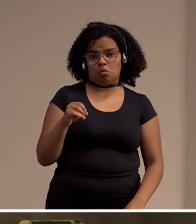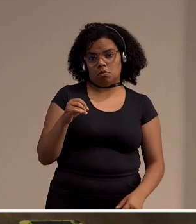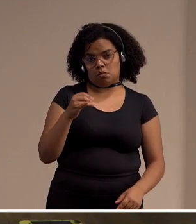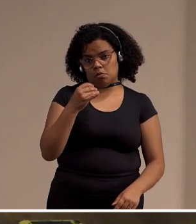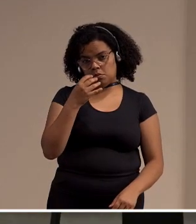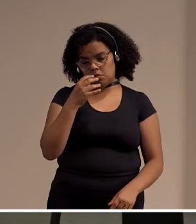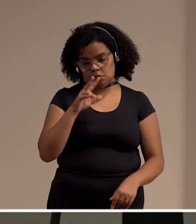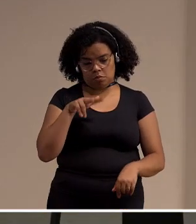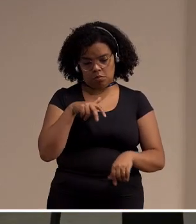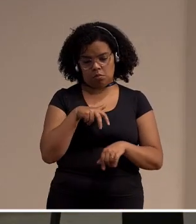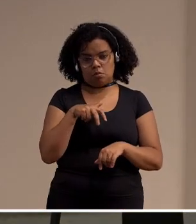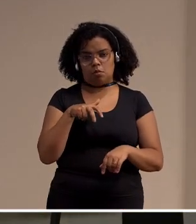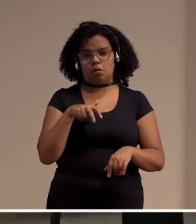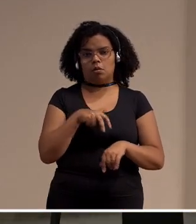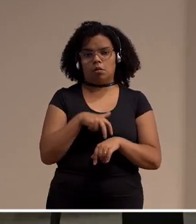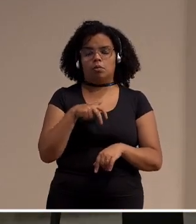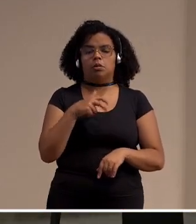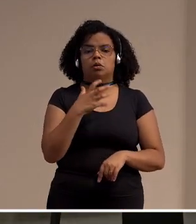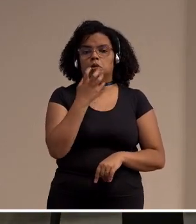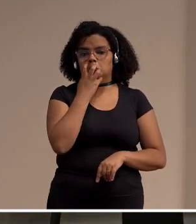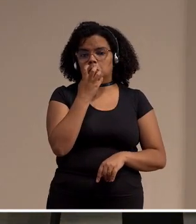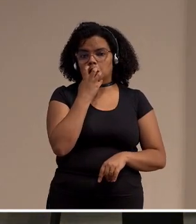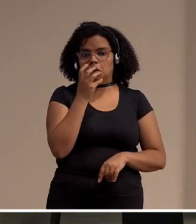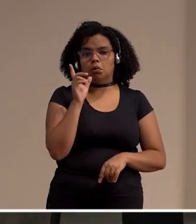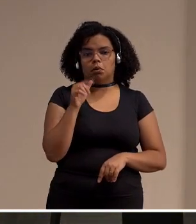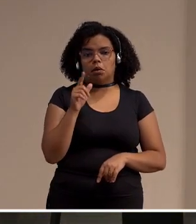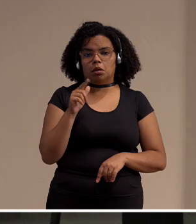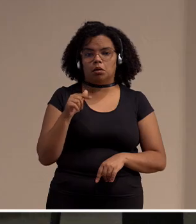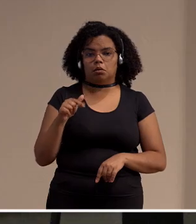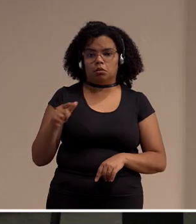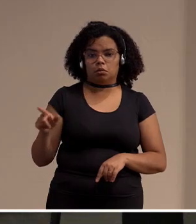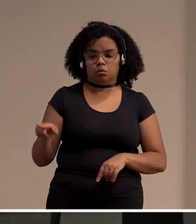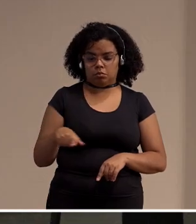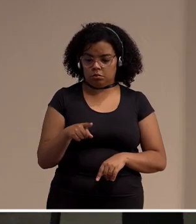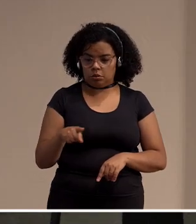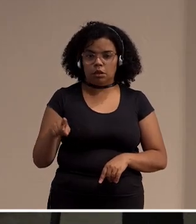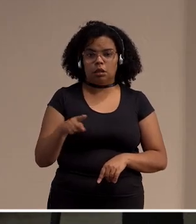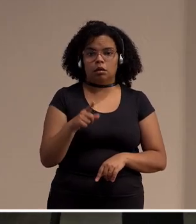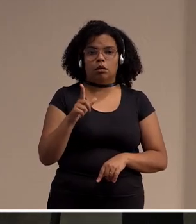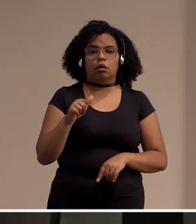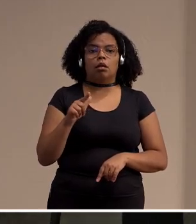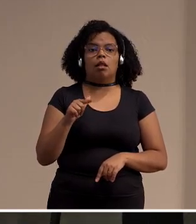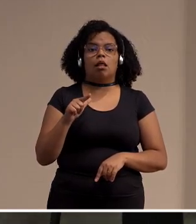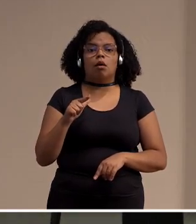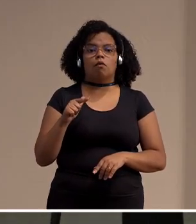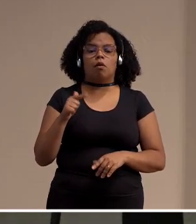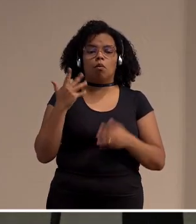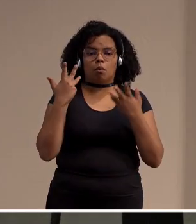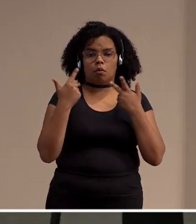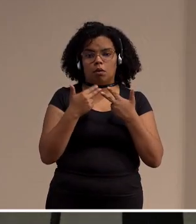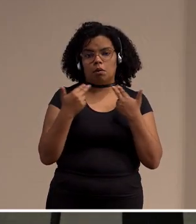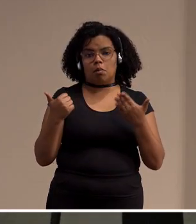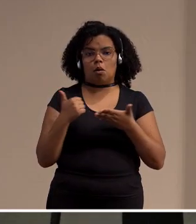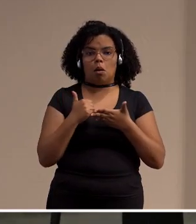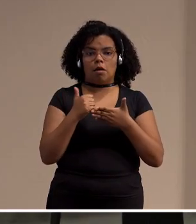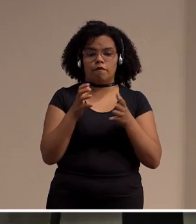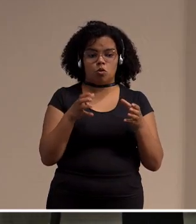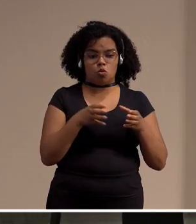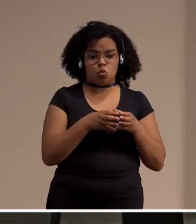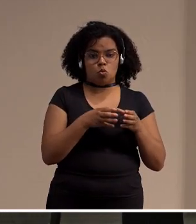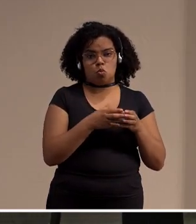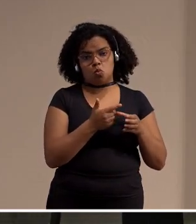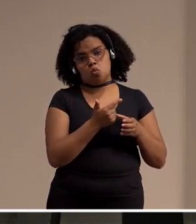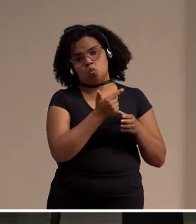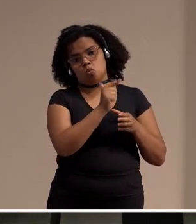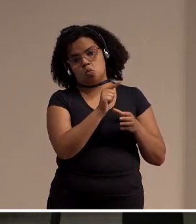que é um animal, ele é um manejador, que ele leva os bois para o abate, é um animal levando um outro